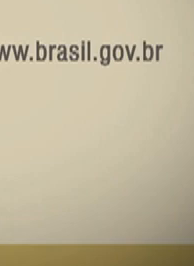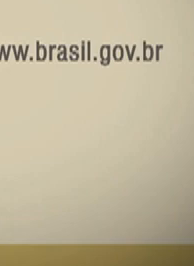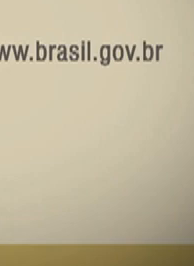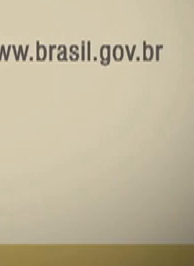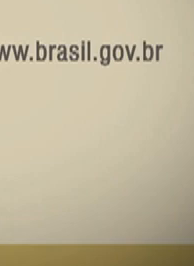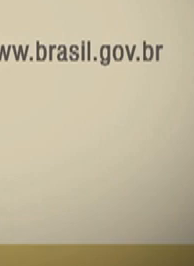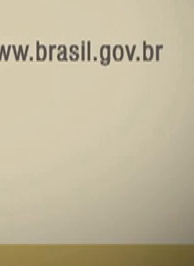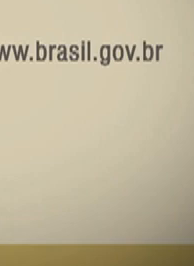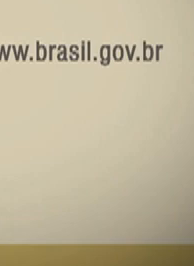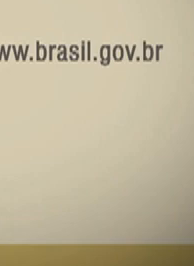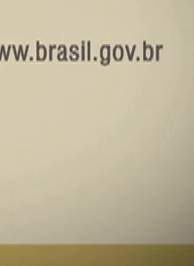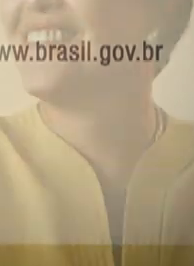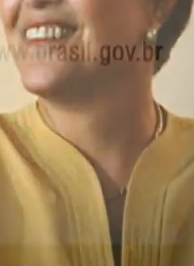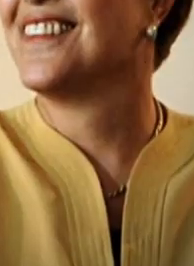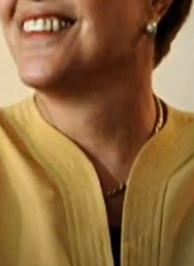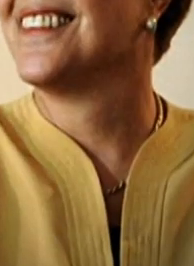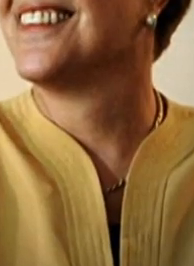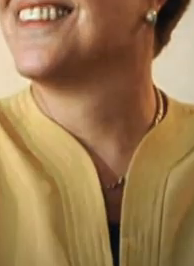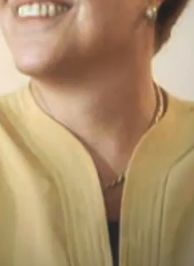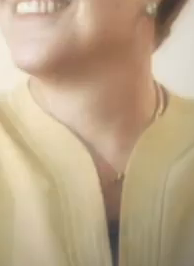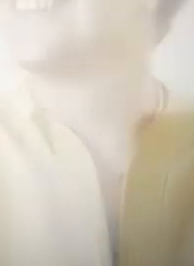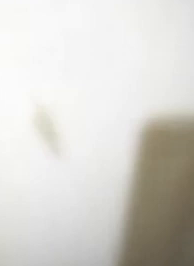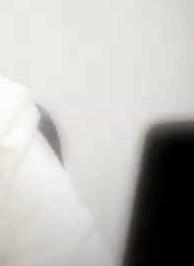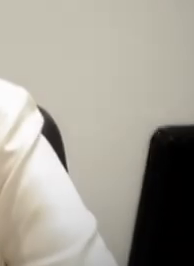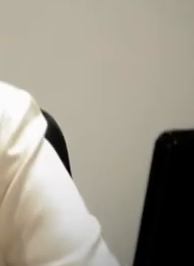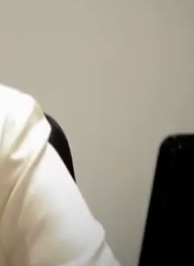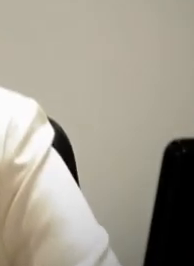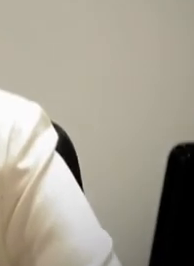voltamos na próxima segunda-feira Até lá